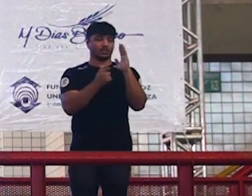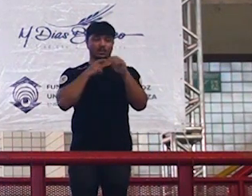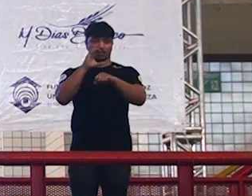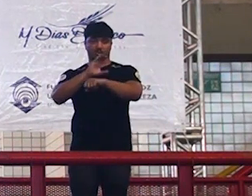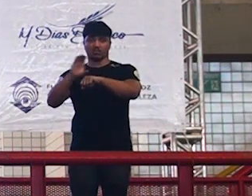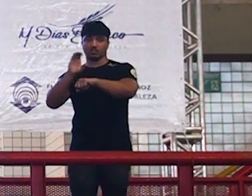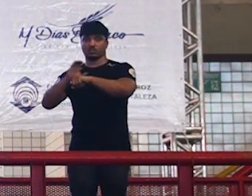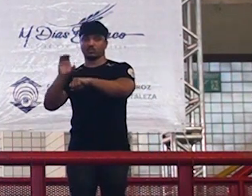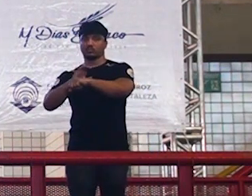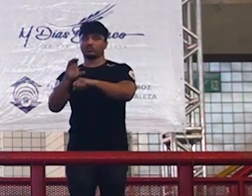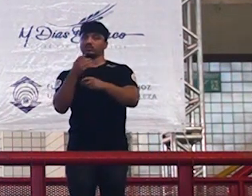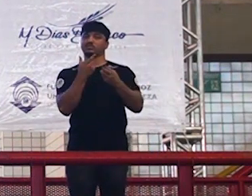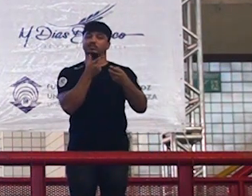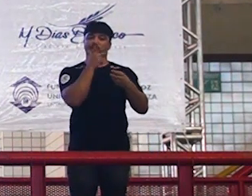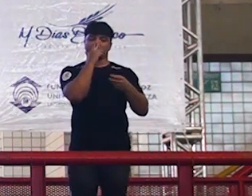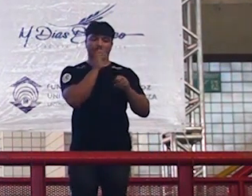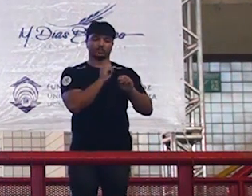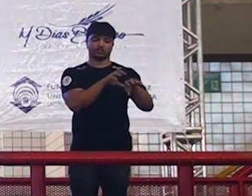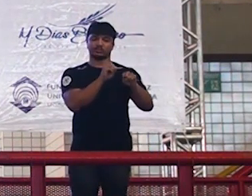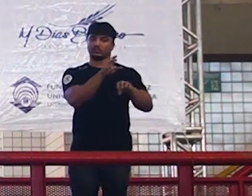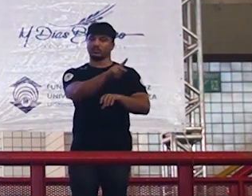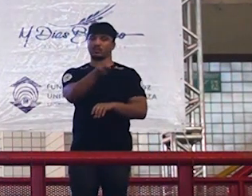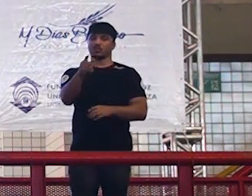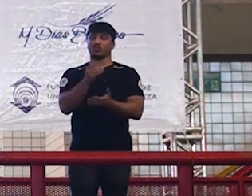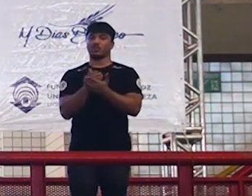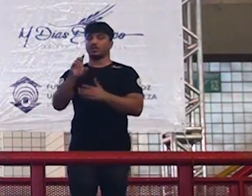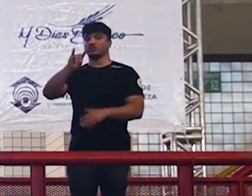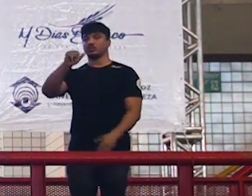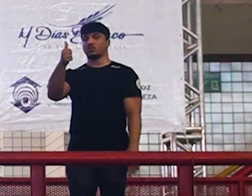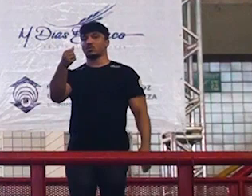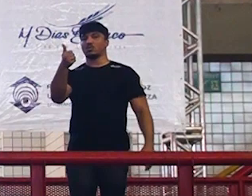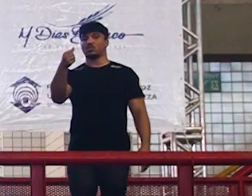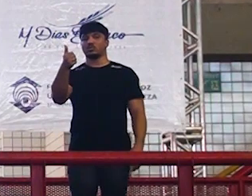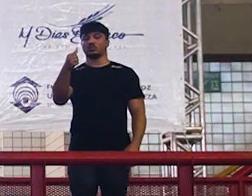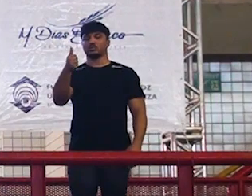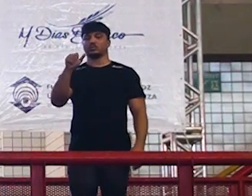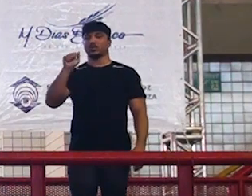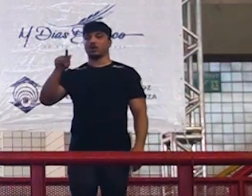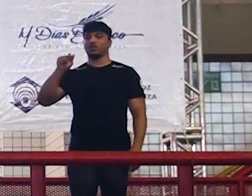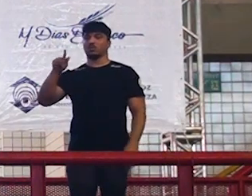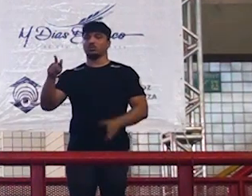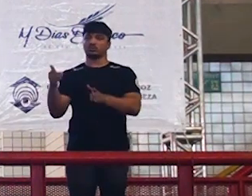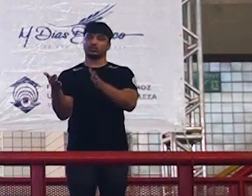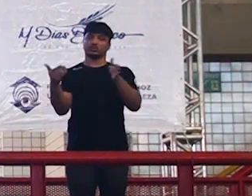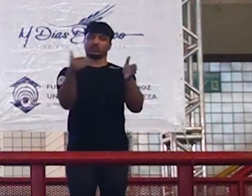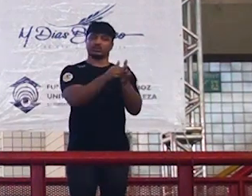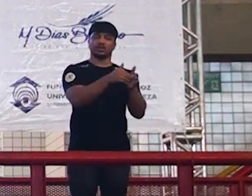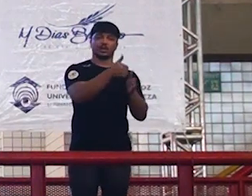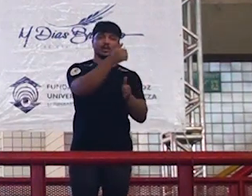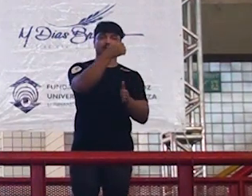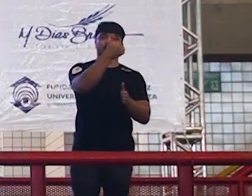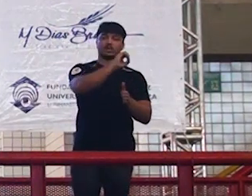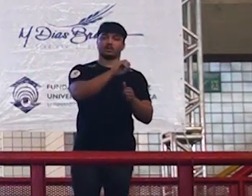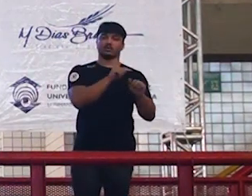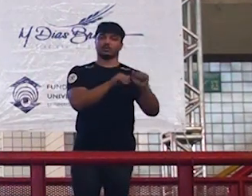dos professores começa dia 11 de agosto a 10 de setembro deste